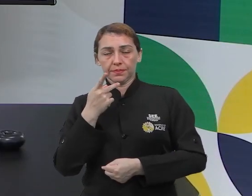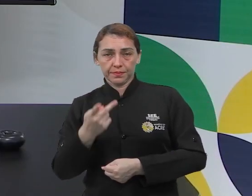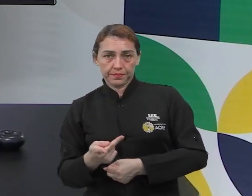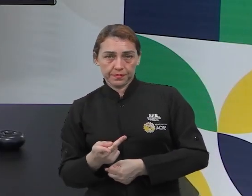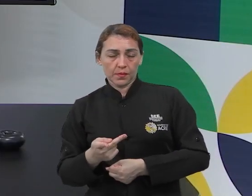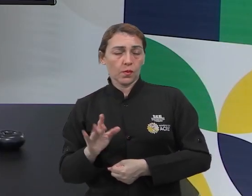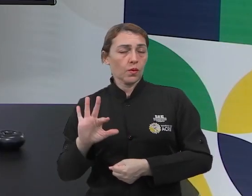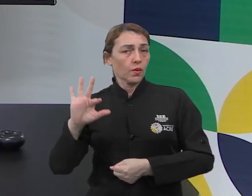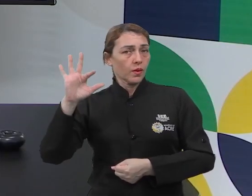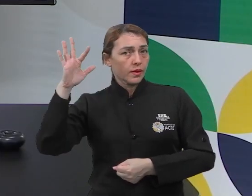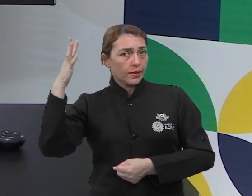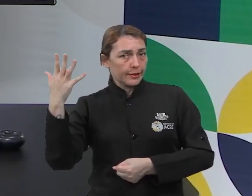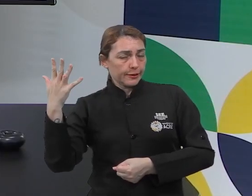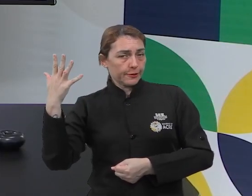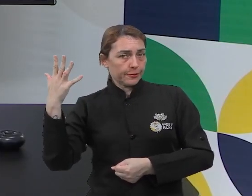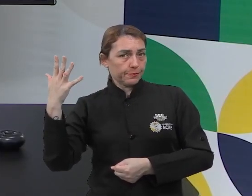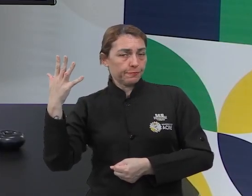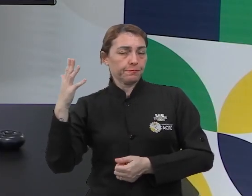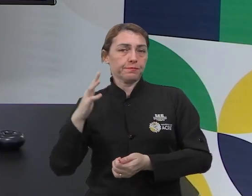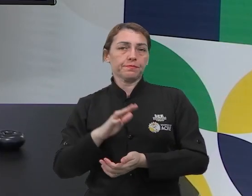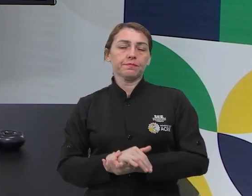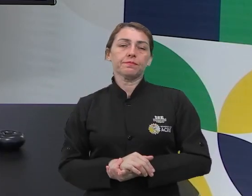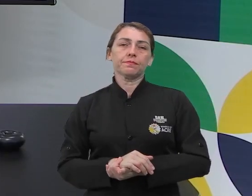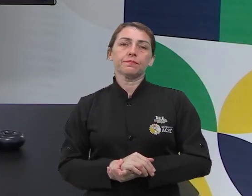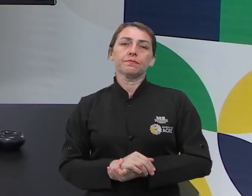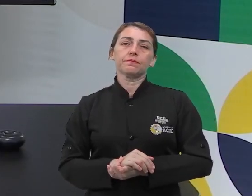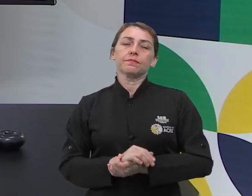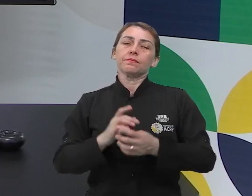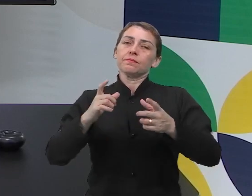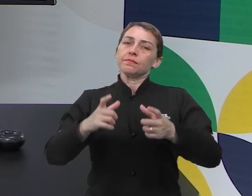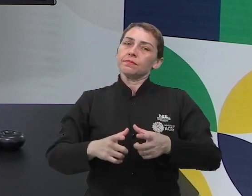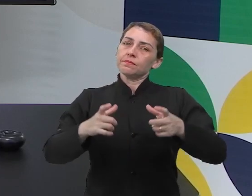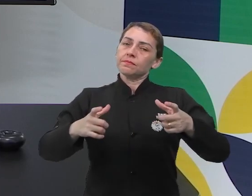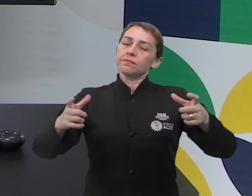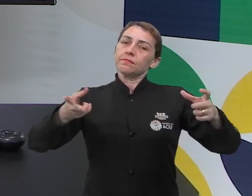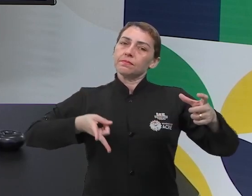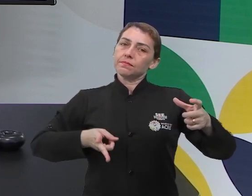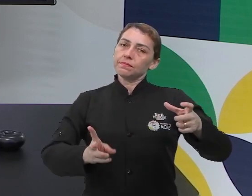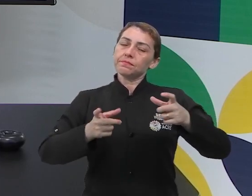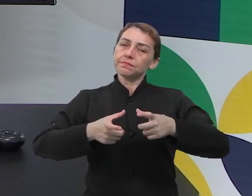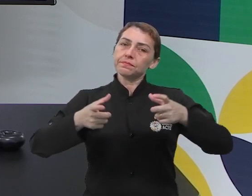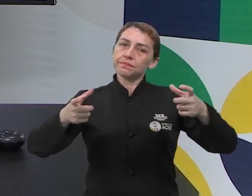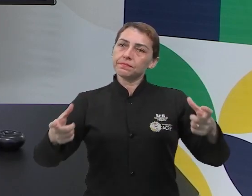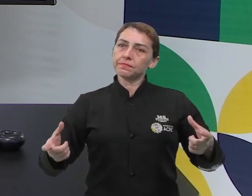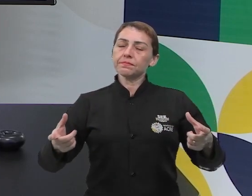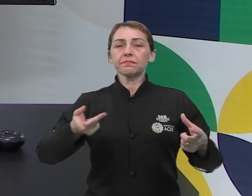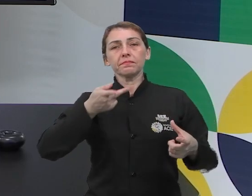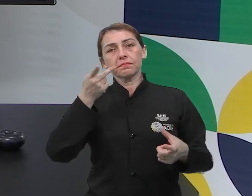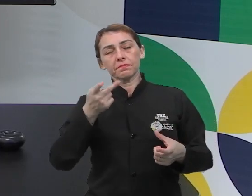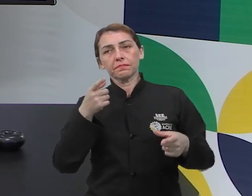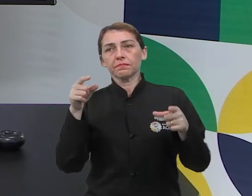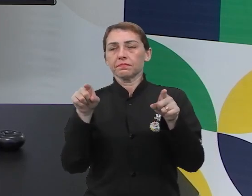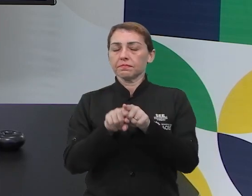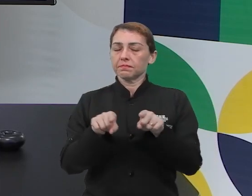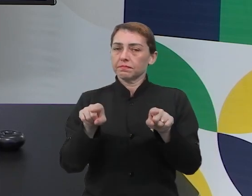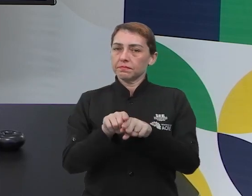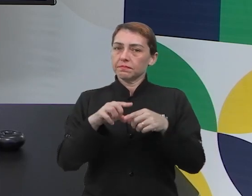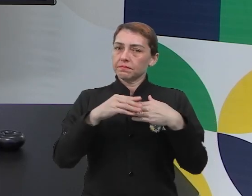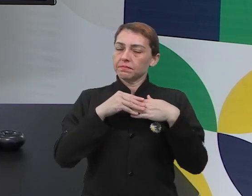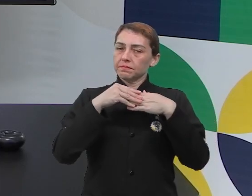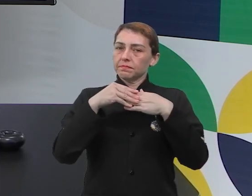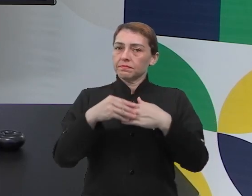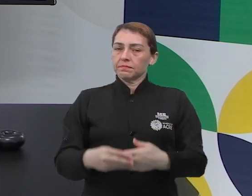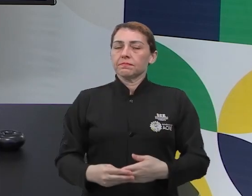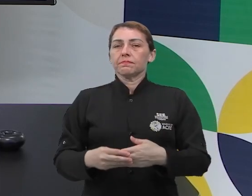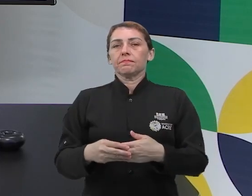sobre como acontece esse crescimento, que continua crescendo, né? Fala aí, vem trazendo bem assim